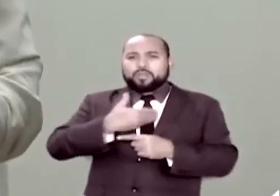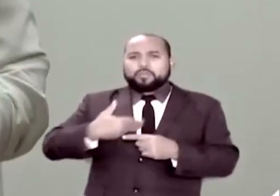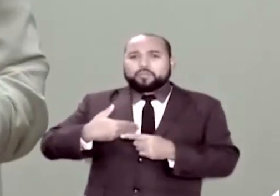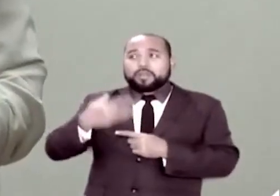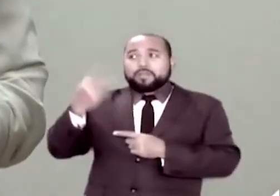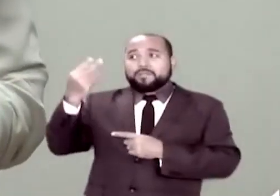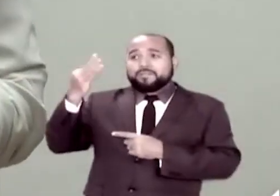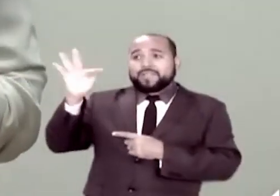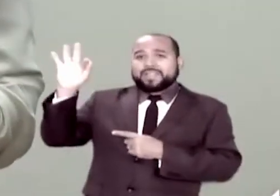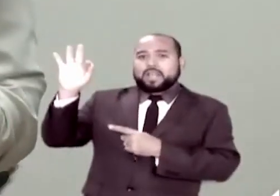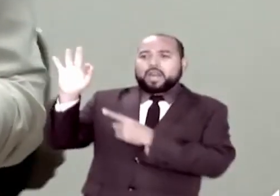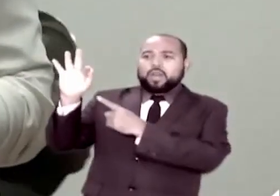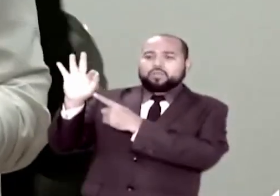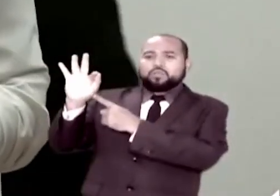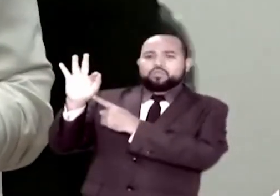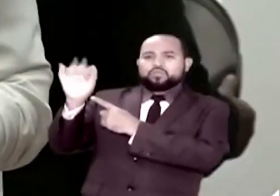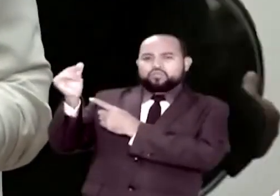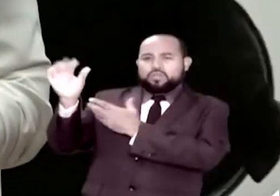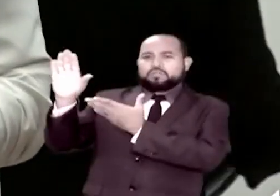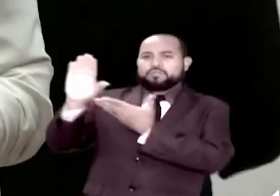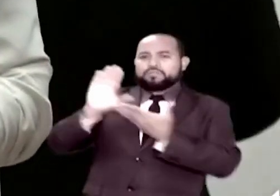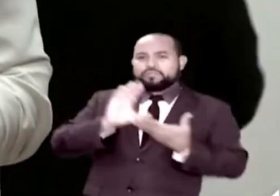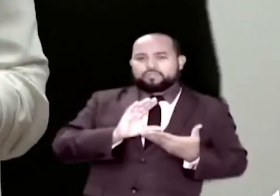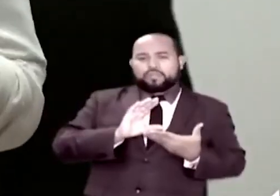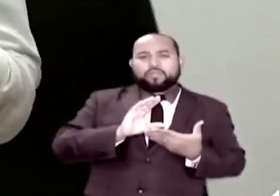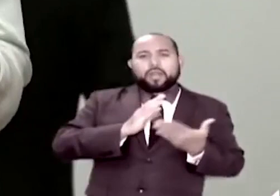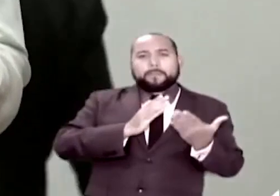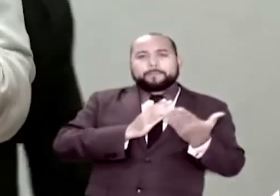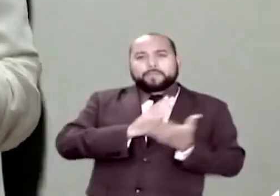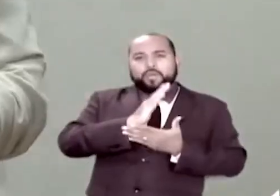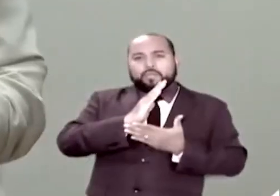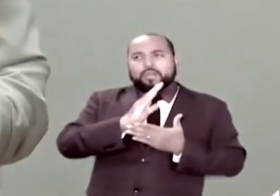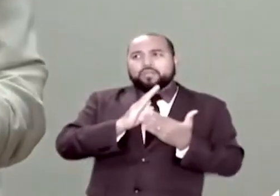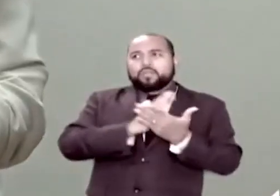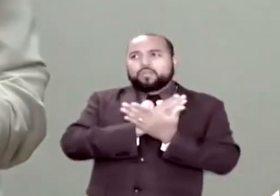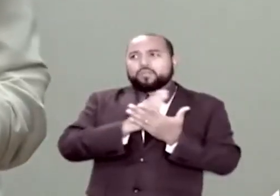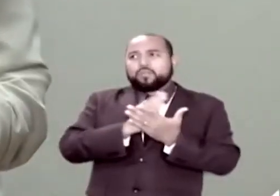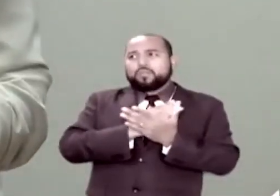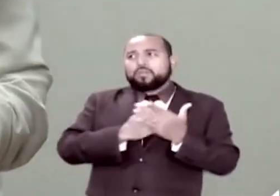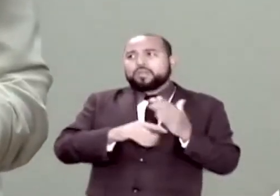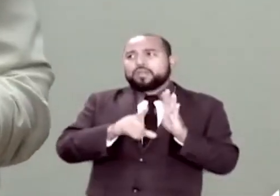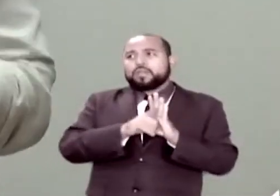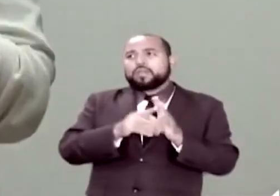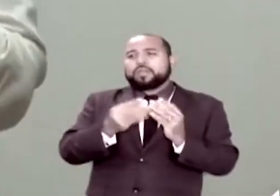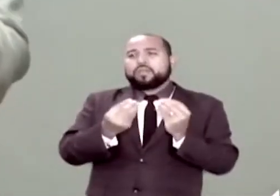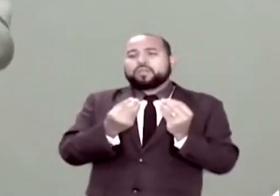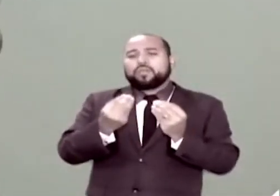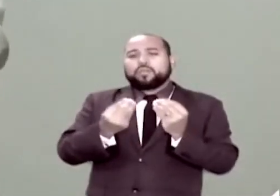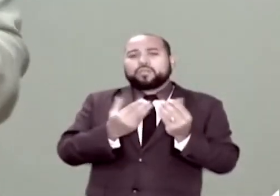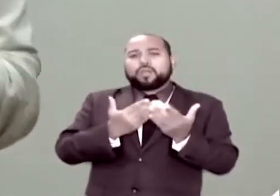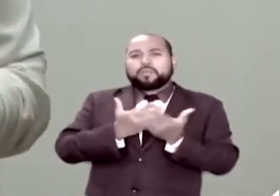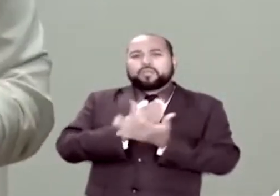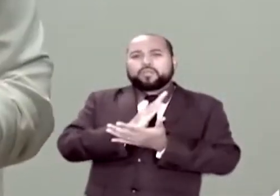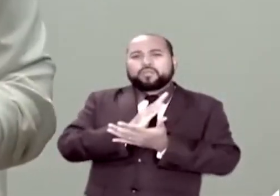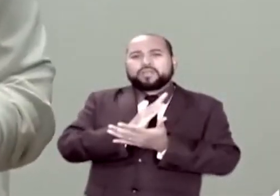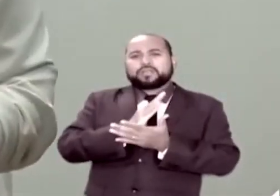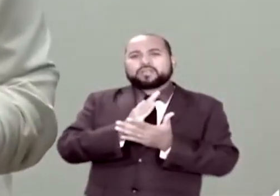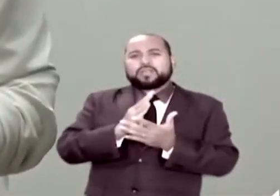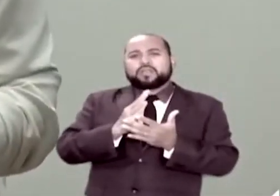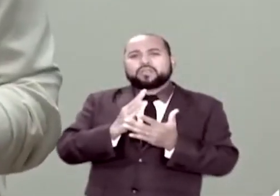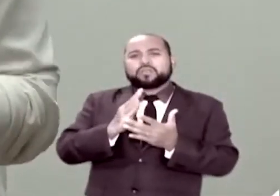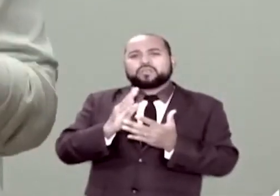Federal foram aprovadas nessa casa eh algumas legislações como aprovação de abertura de